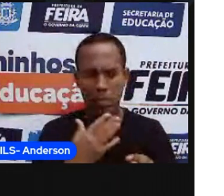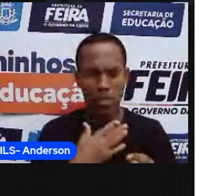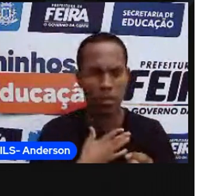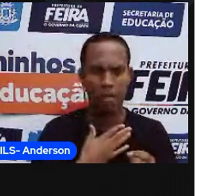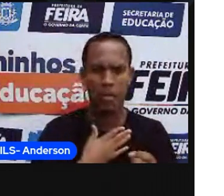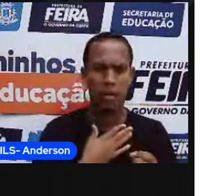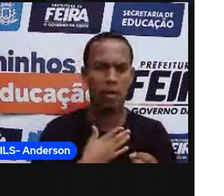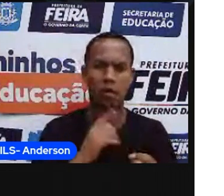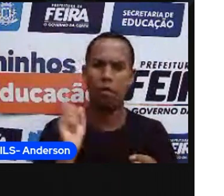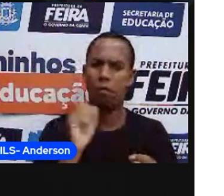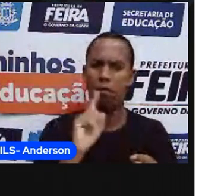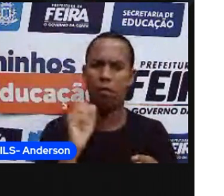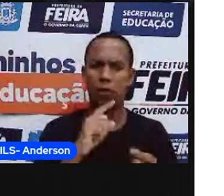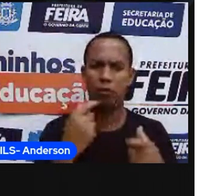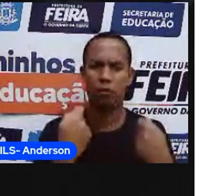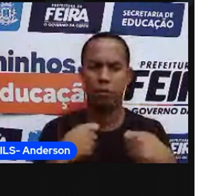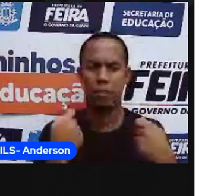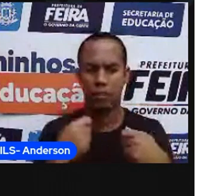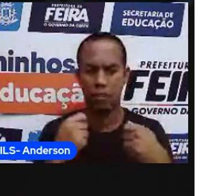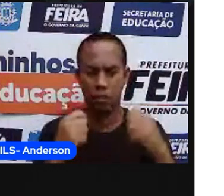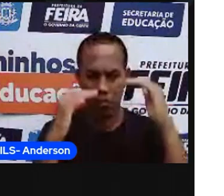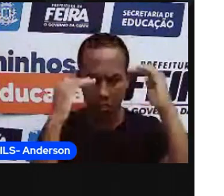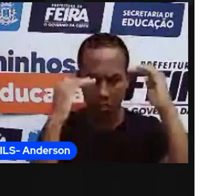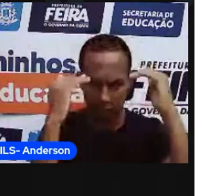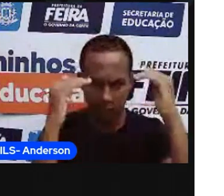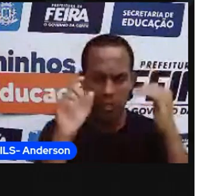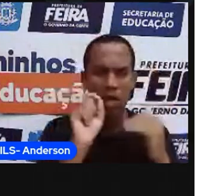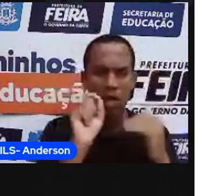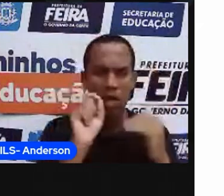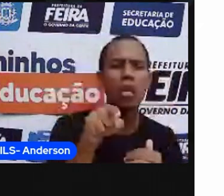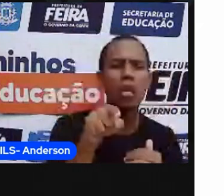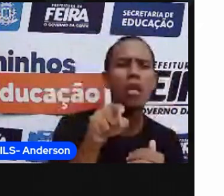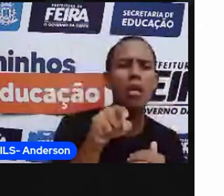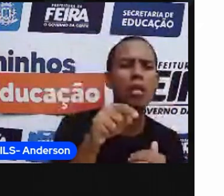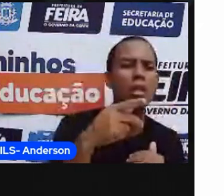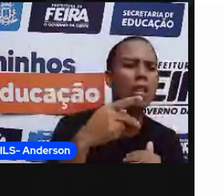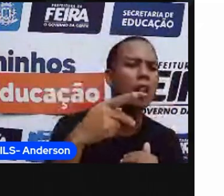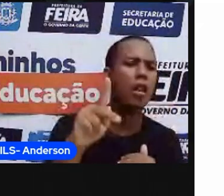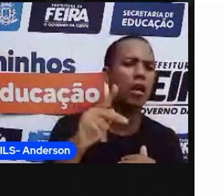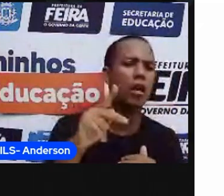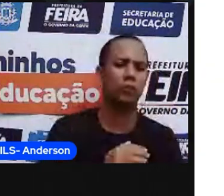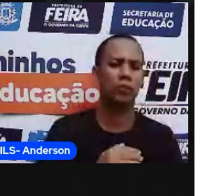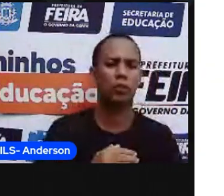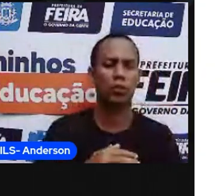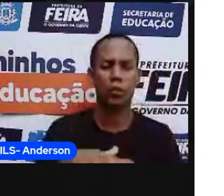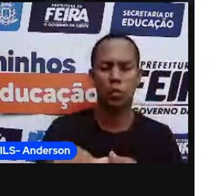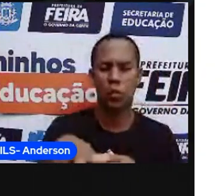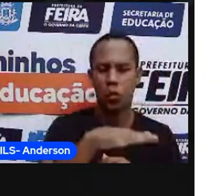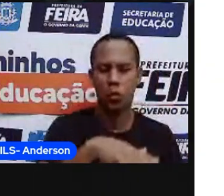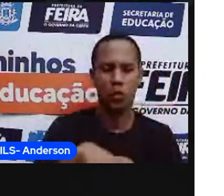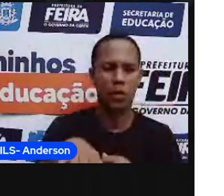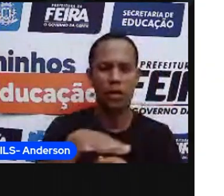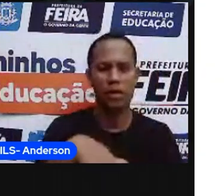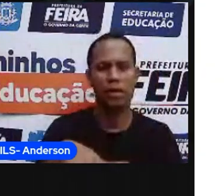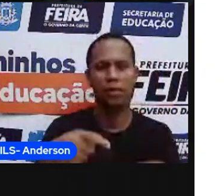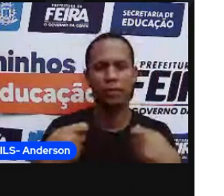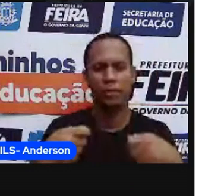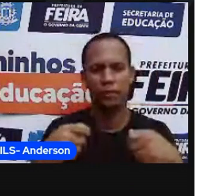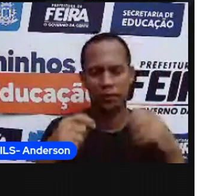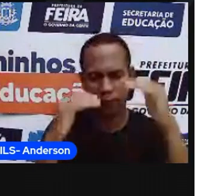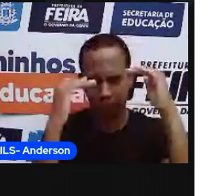não posso. Eu preciso respeitar o indígena, eu preciso respeitar o espaço dele,